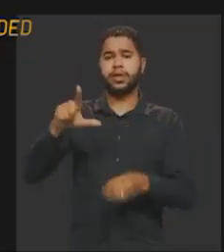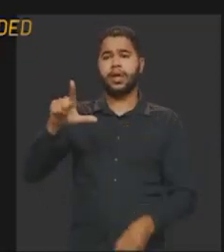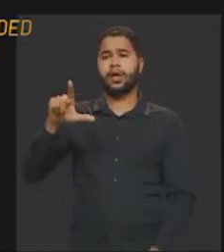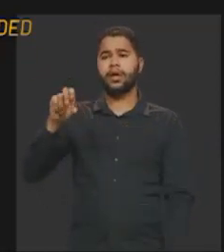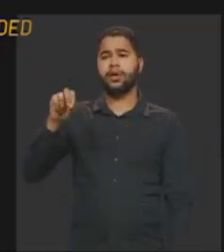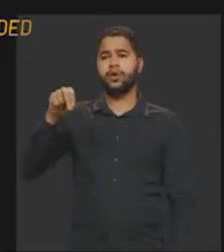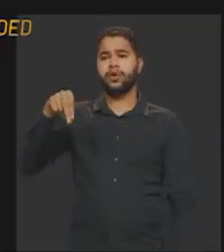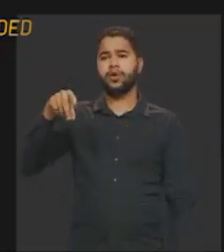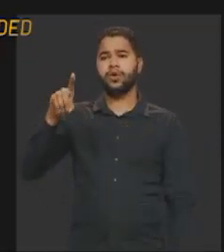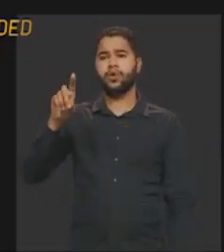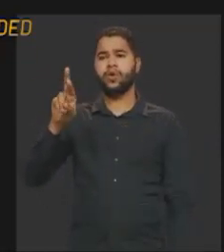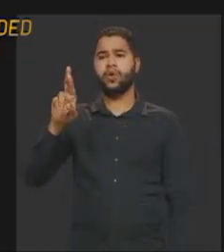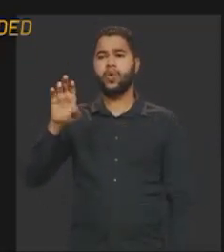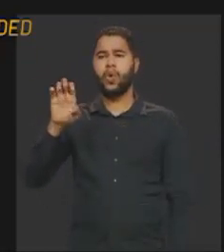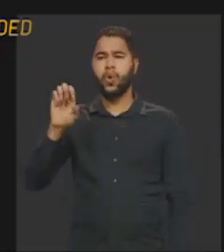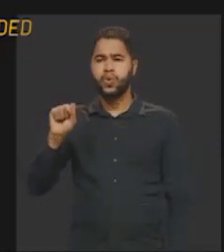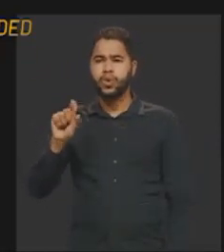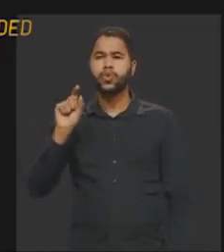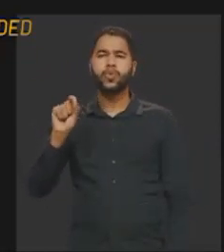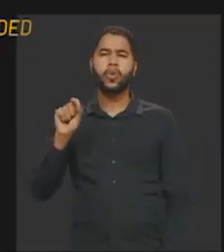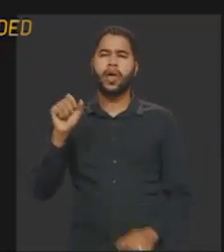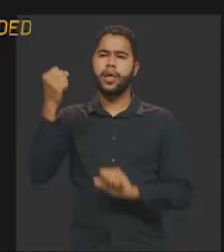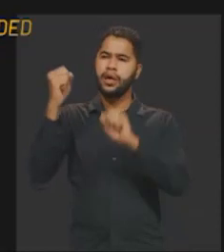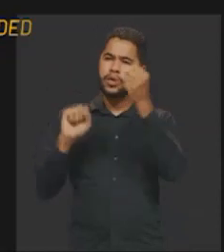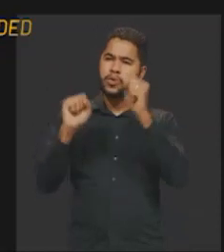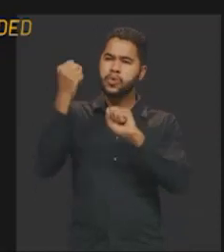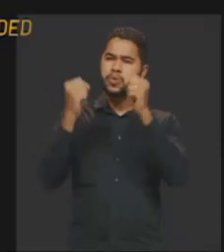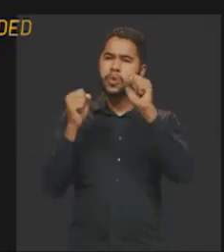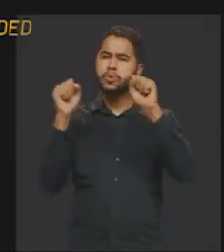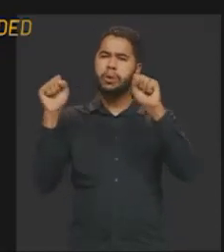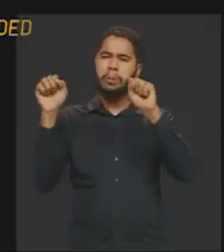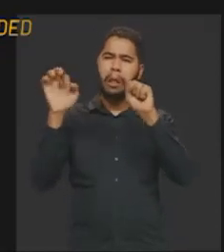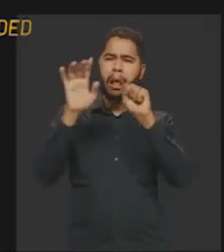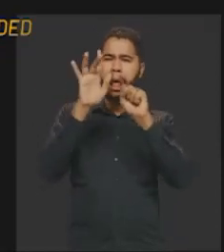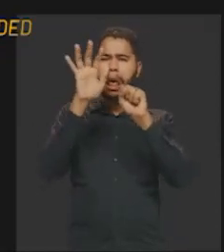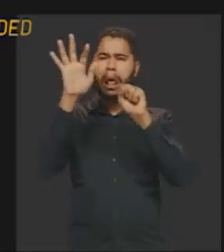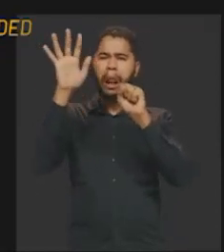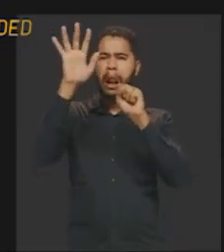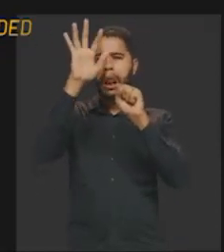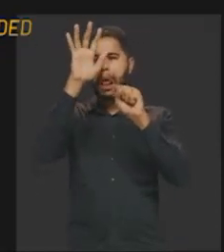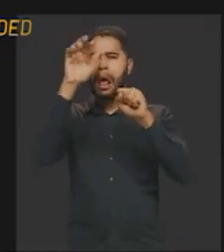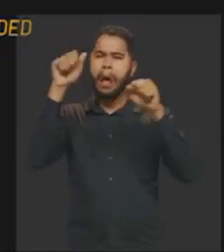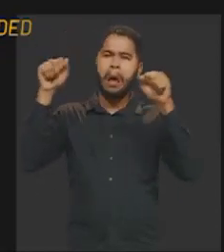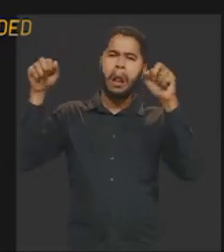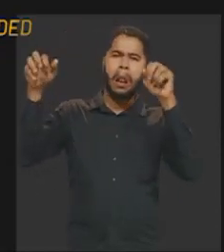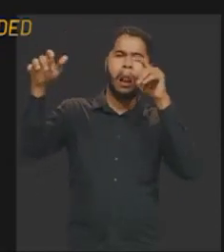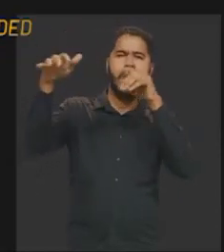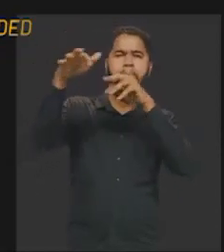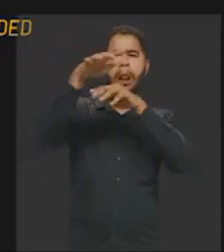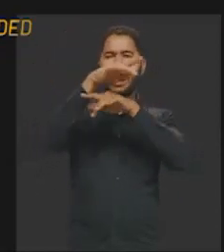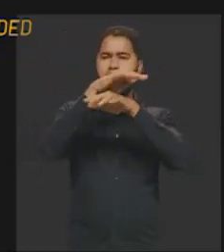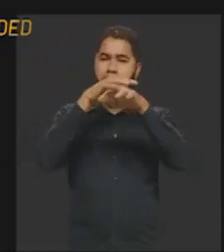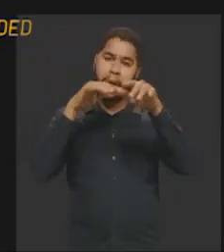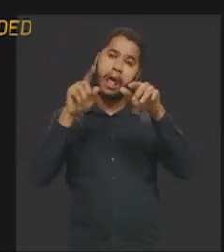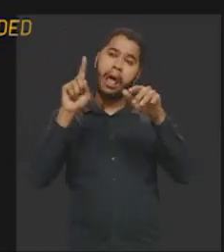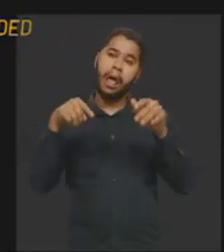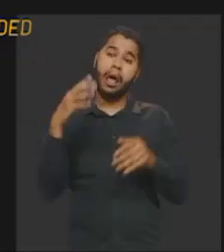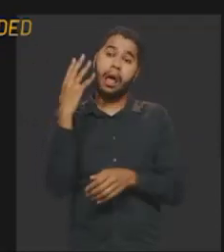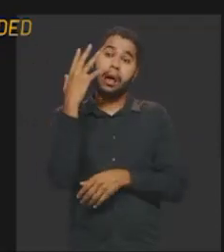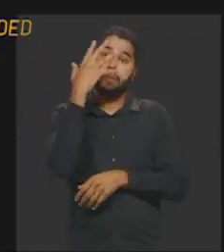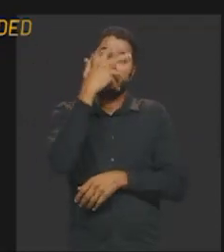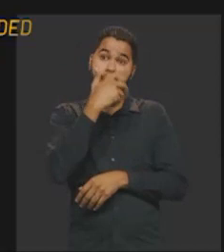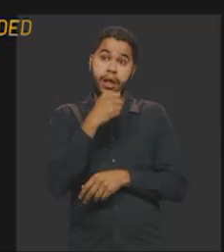fumaça industrial misturada com as coisas longe, aquilo dissolvendo, aquela coisa inexata. Essa que é a beleza da